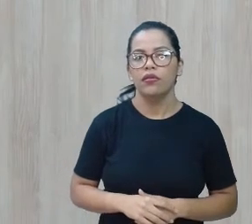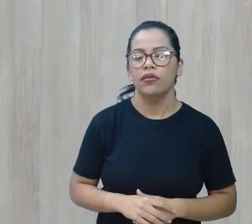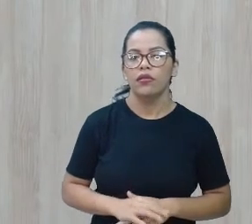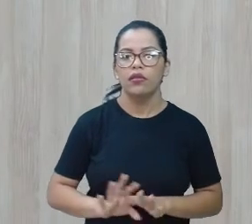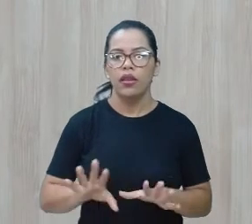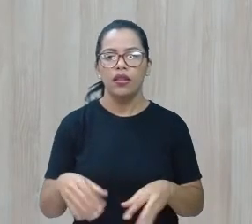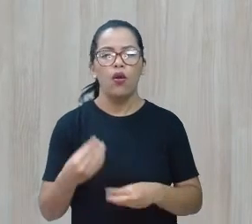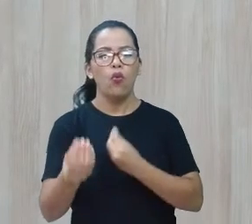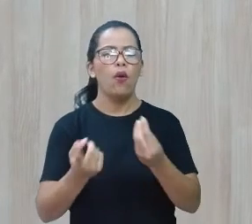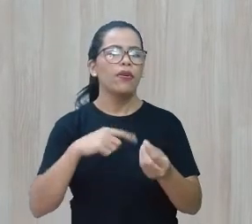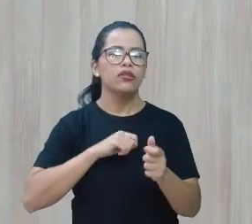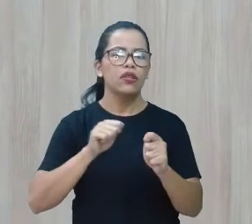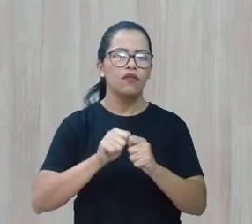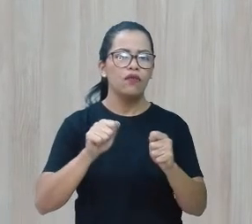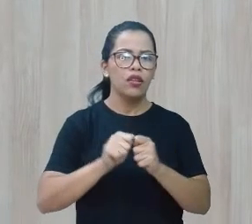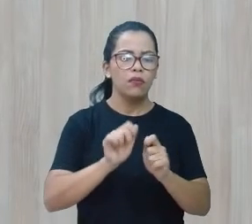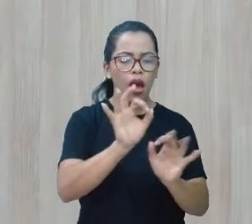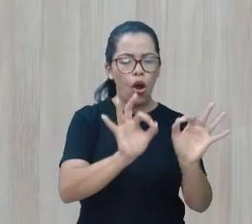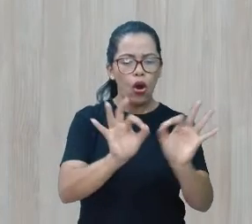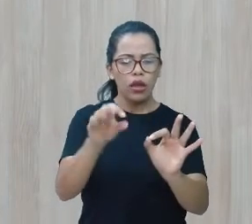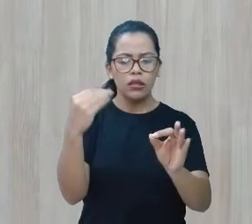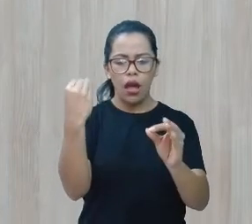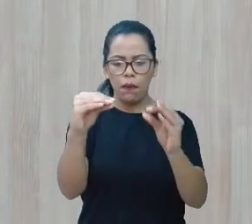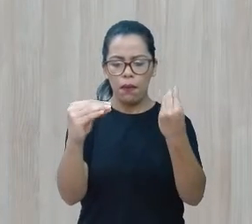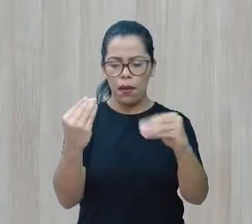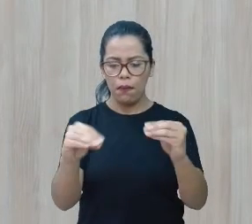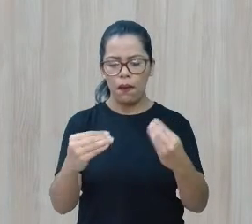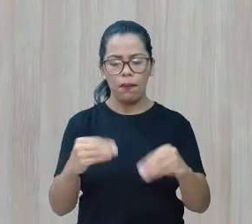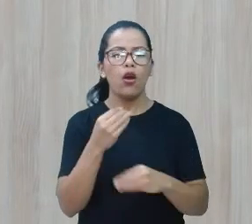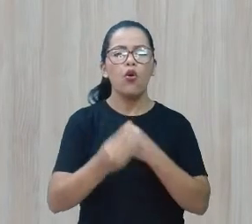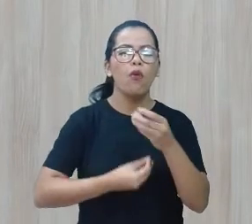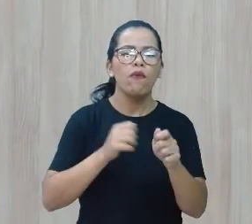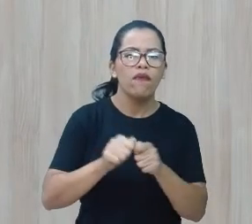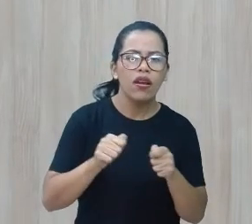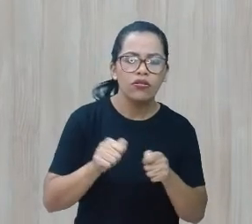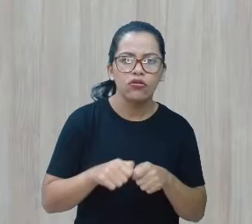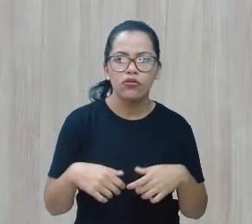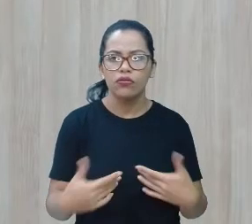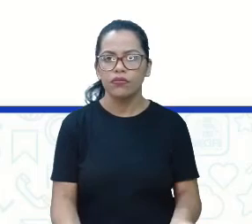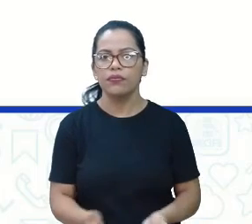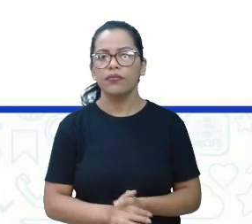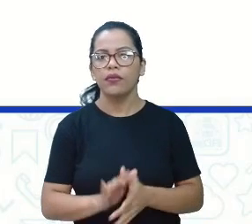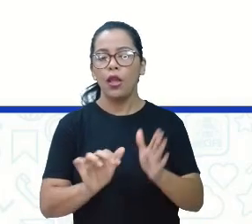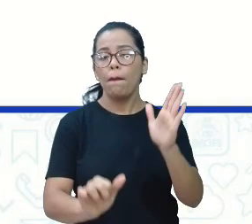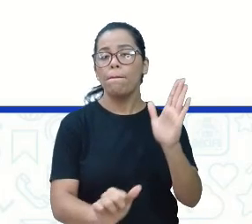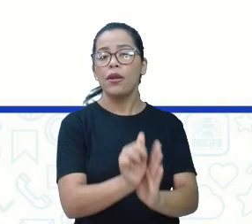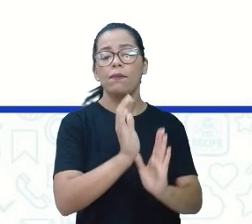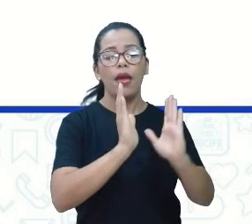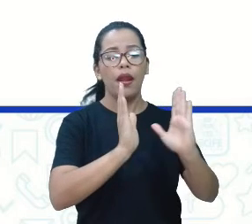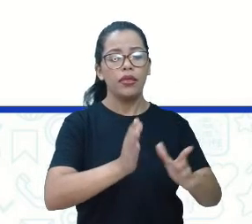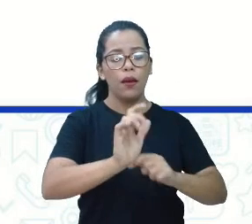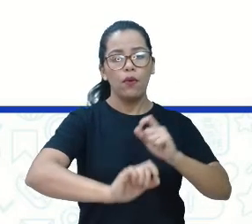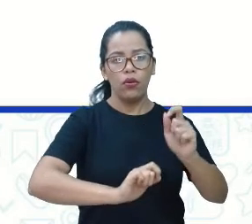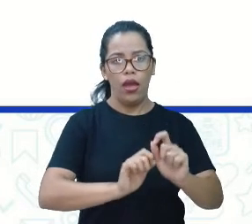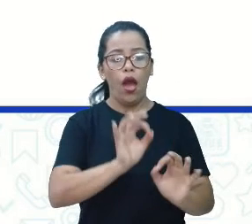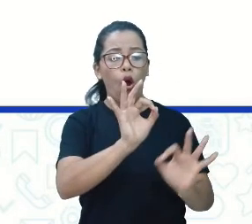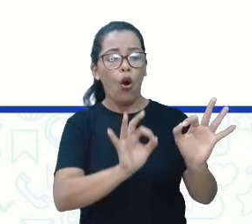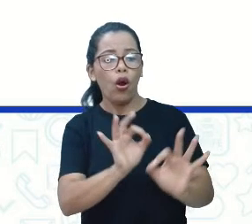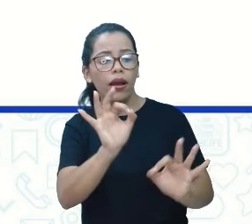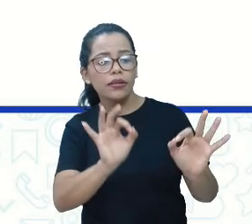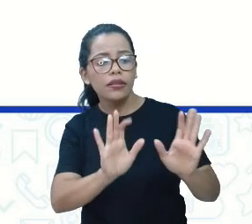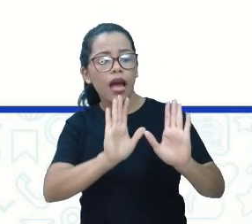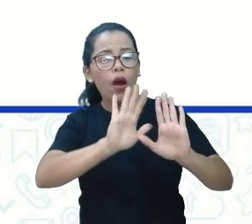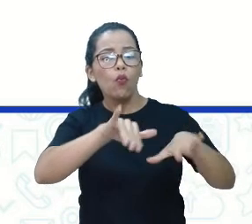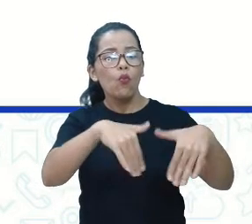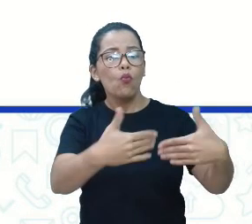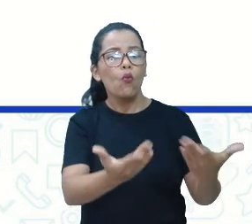E como que a gente faz para montar um fluxograma? Então vamos lá. A primeira etapa é definir a ordem dos processos, né? As